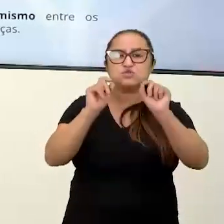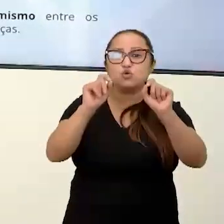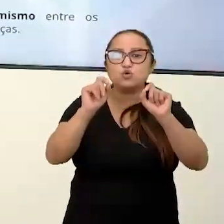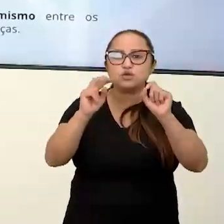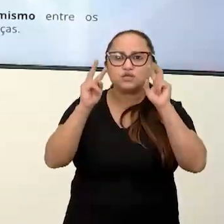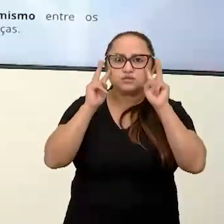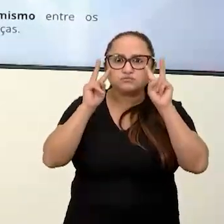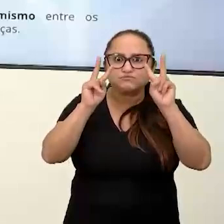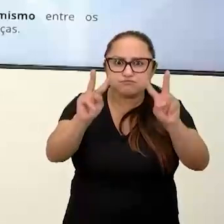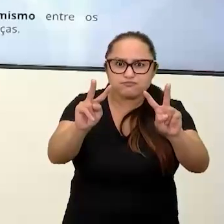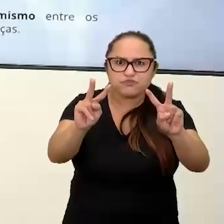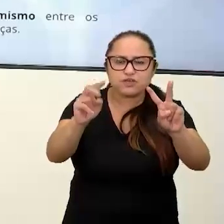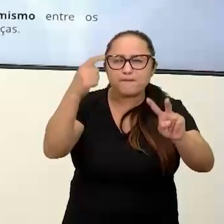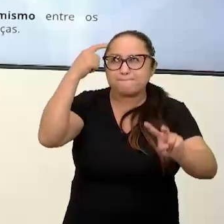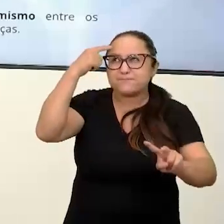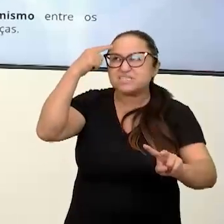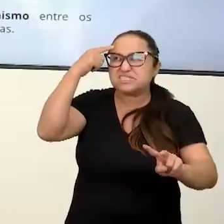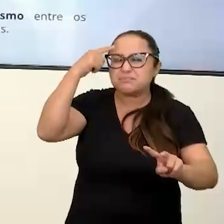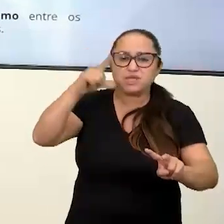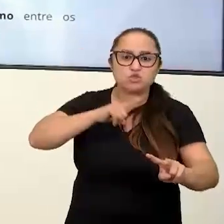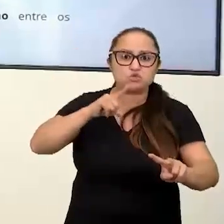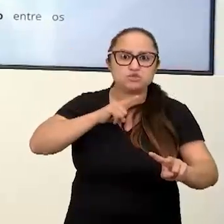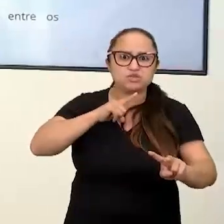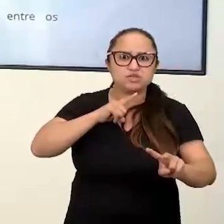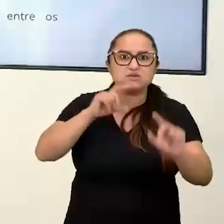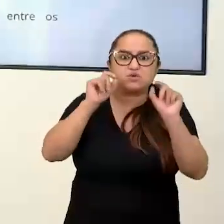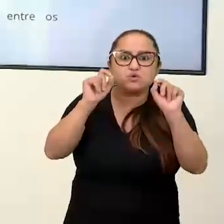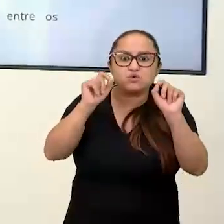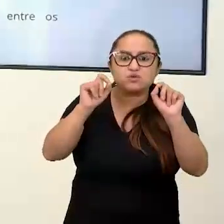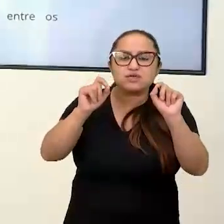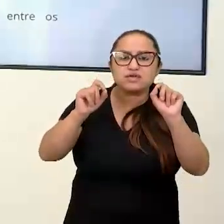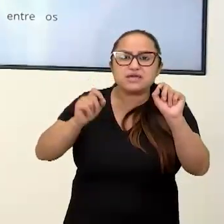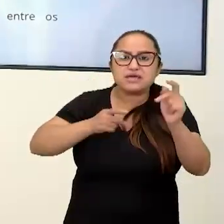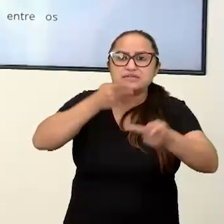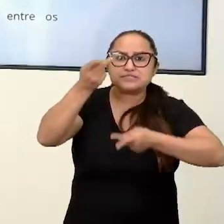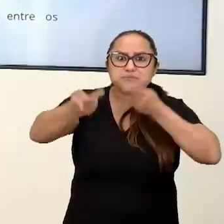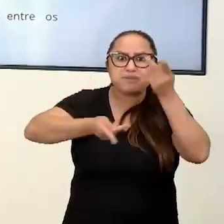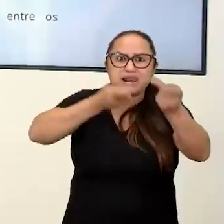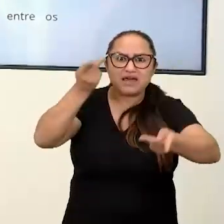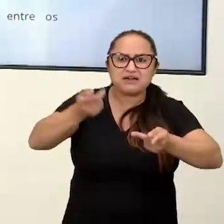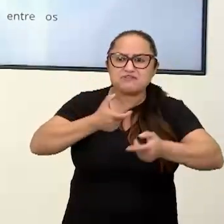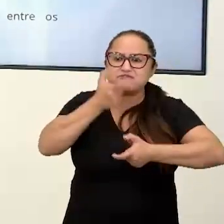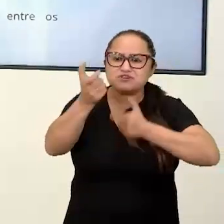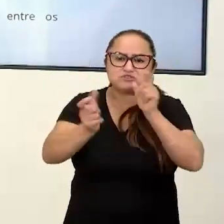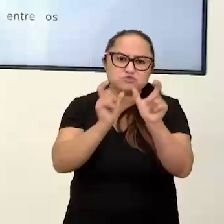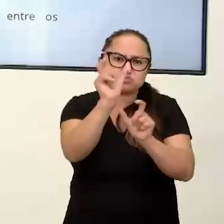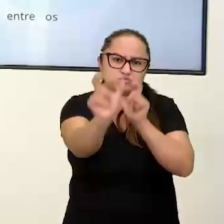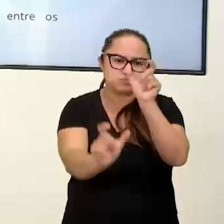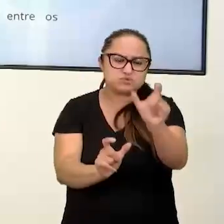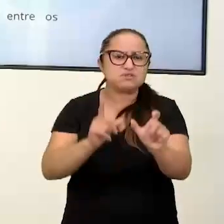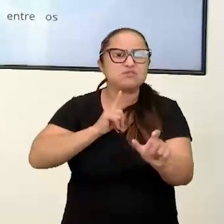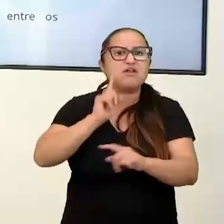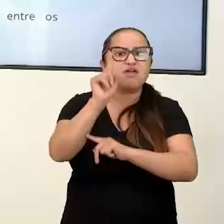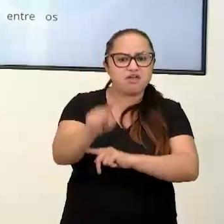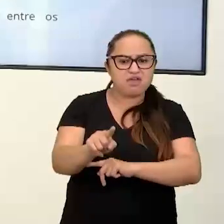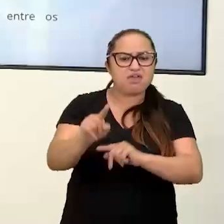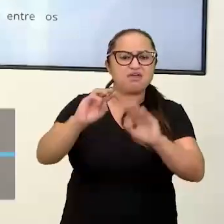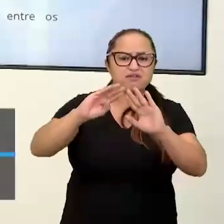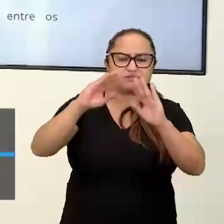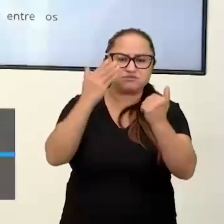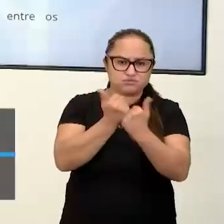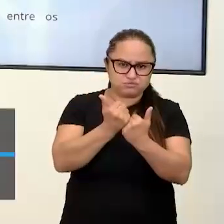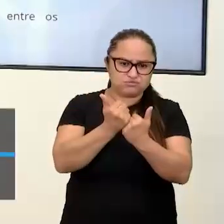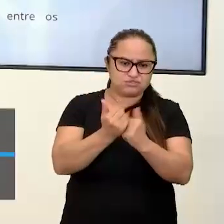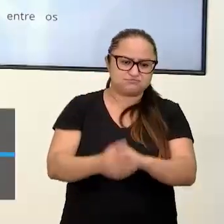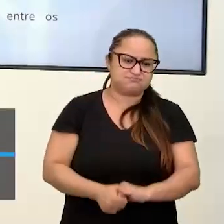tocam e o que os seus pensamentos pensam, o que as palavras que vocês pronunciam é cultura. Todos os artefatos que vocês